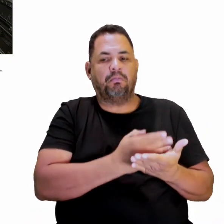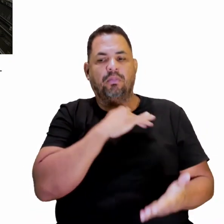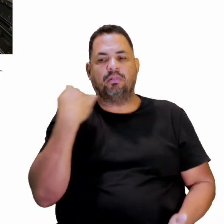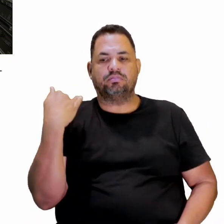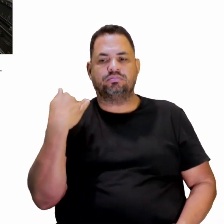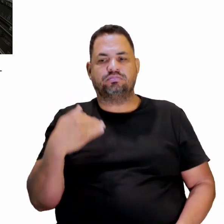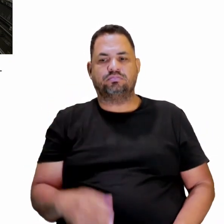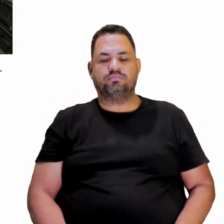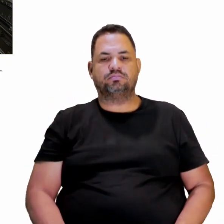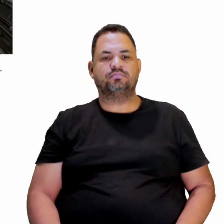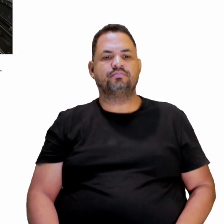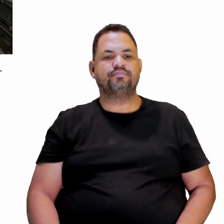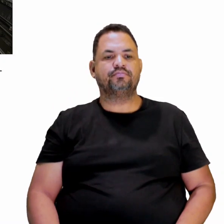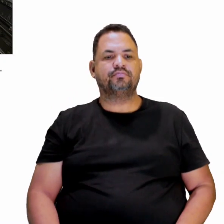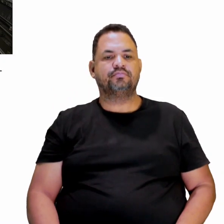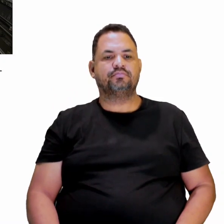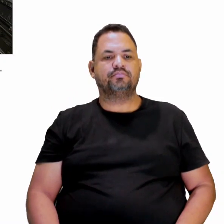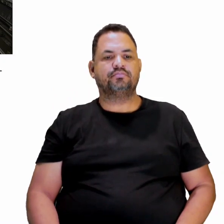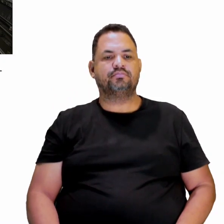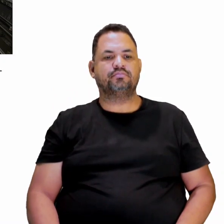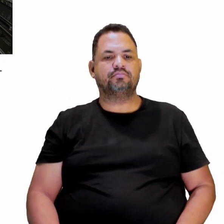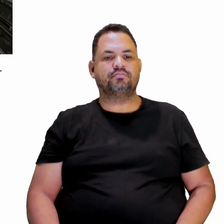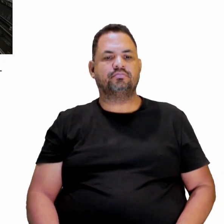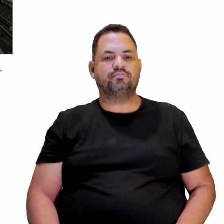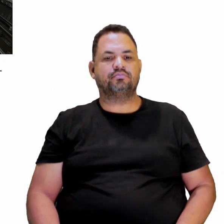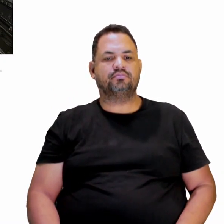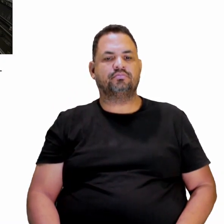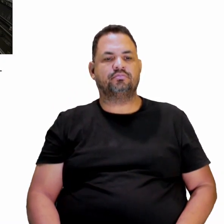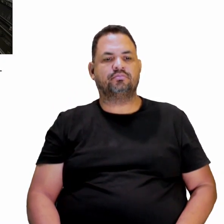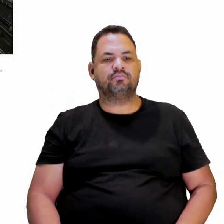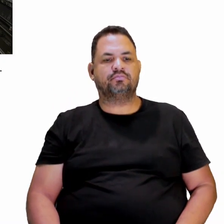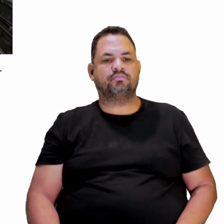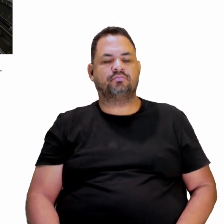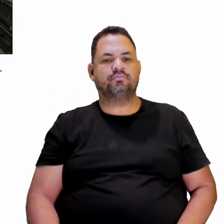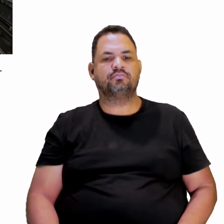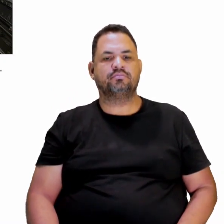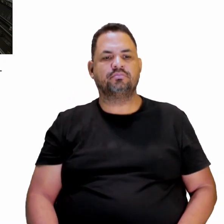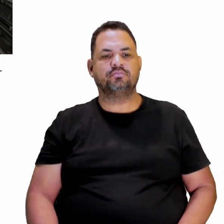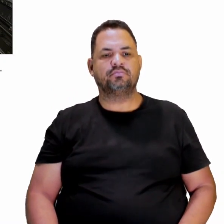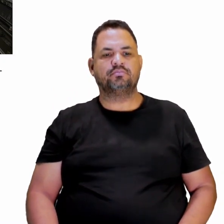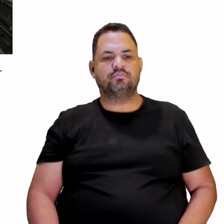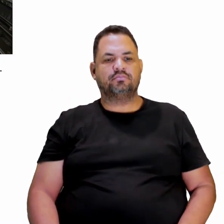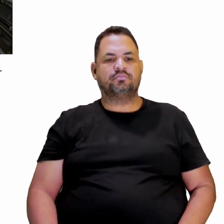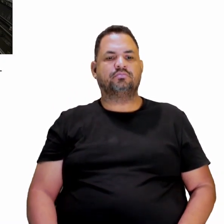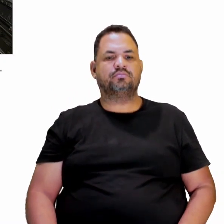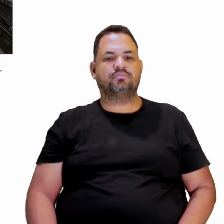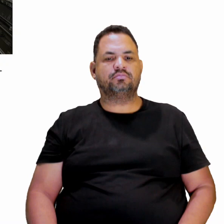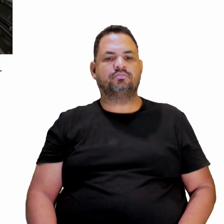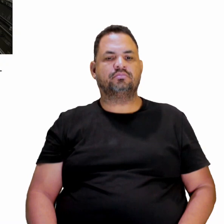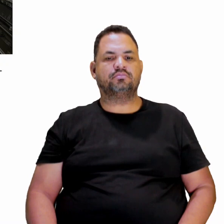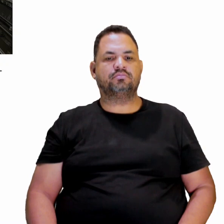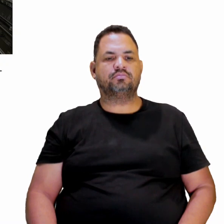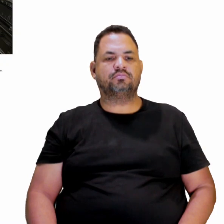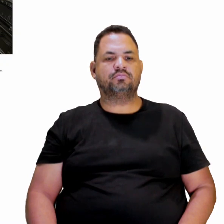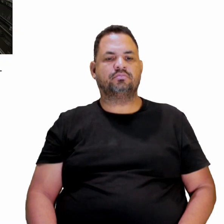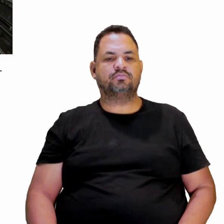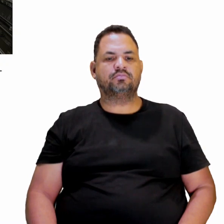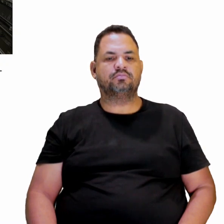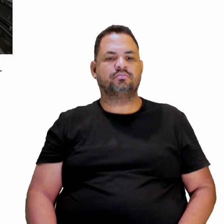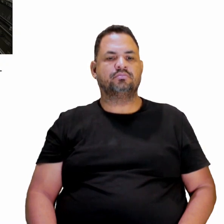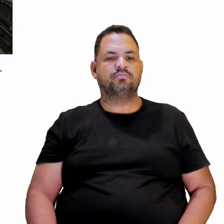Então, then Jane and Tony decide to go to the Red Hill, which was the town